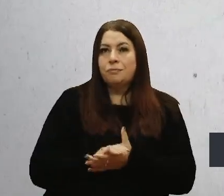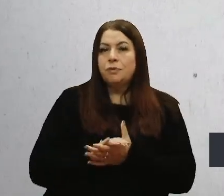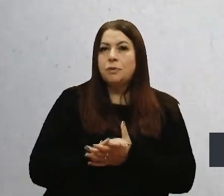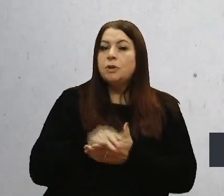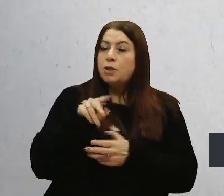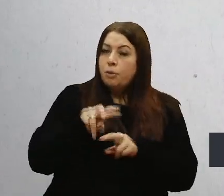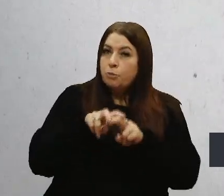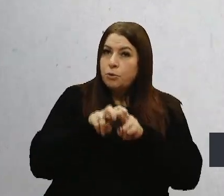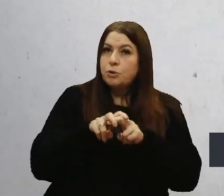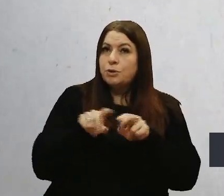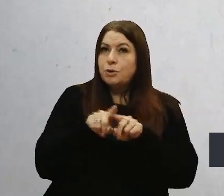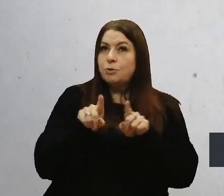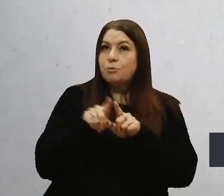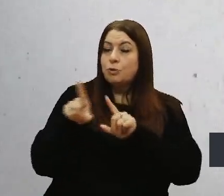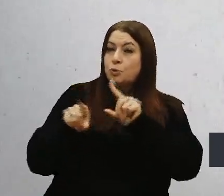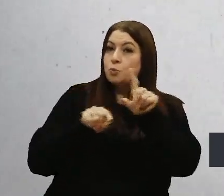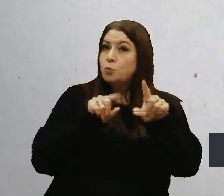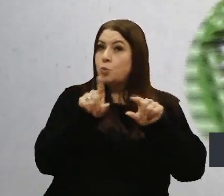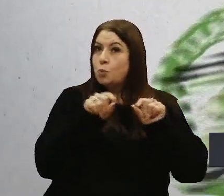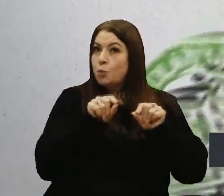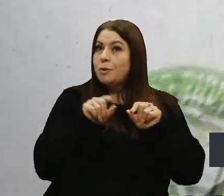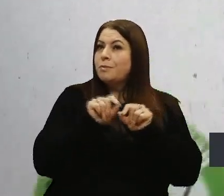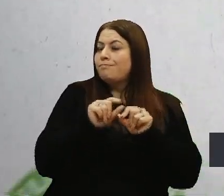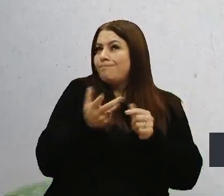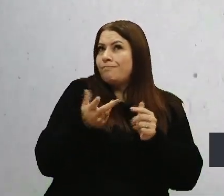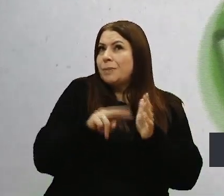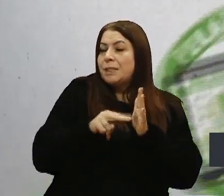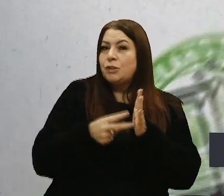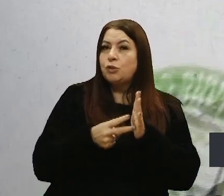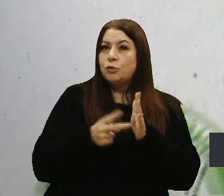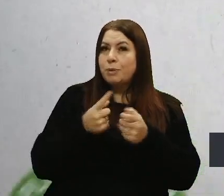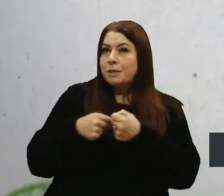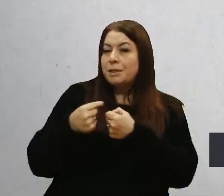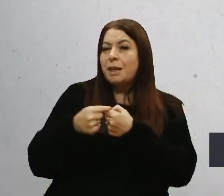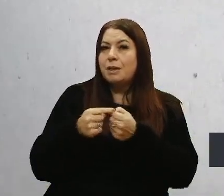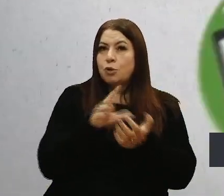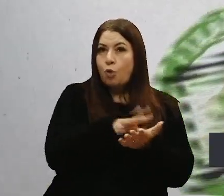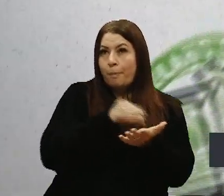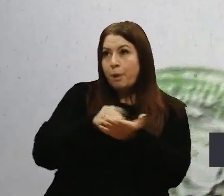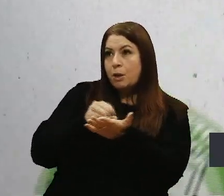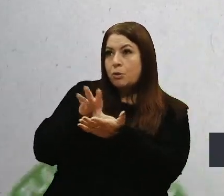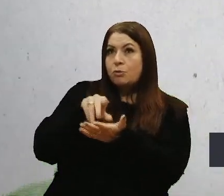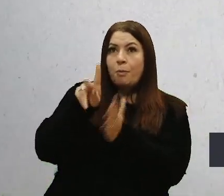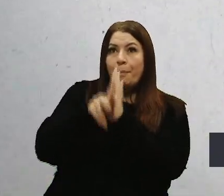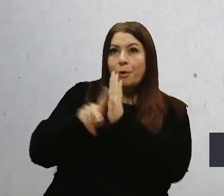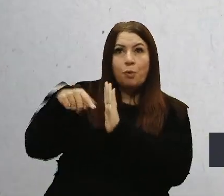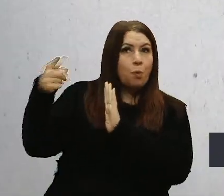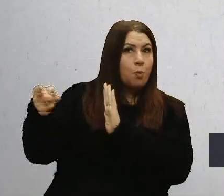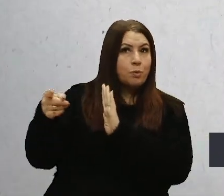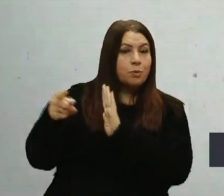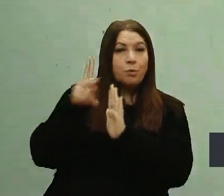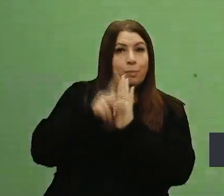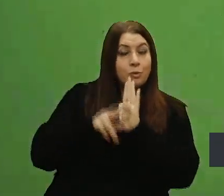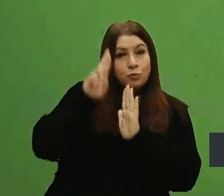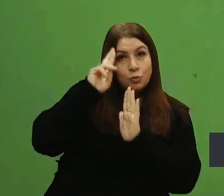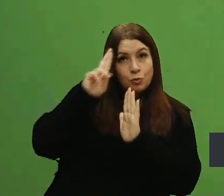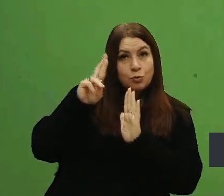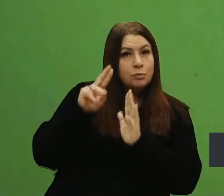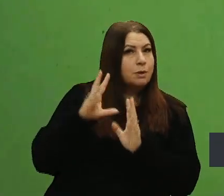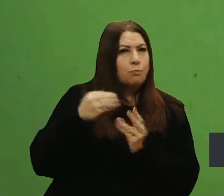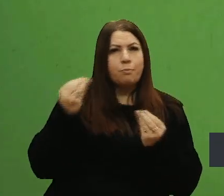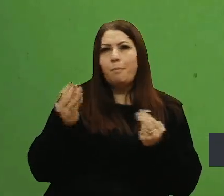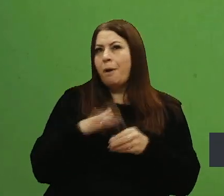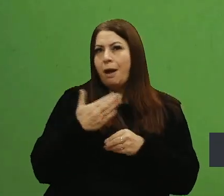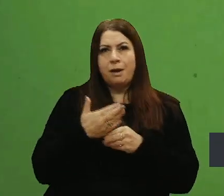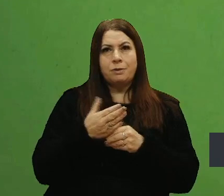por isso que, por definição, já não faz sentido uma cidade copiar o plano da outra. O plano diretor é muito